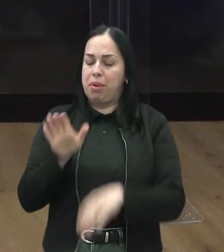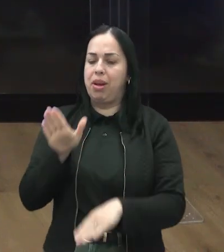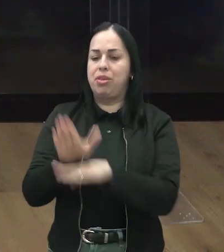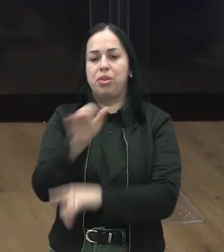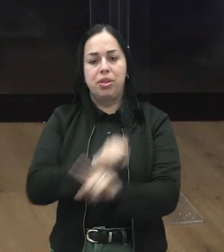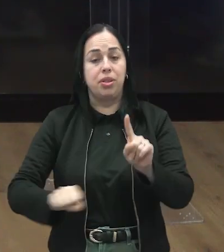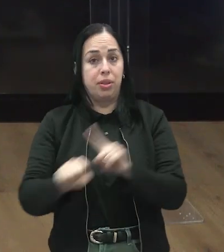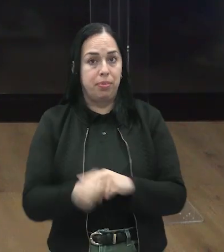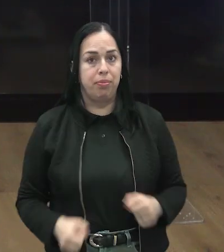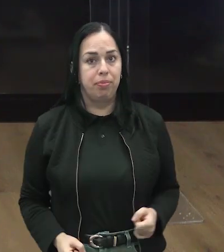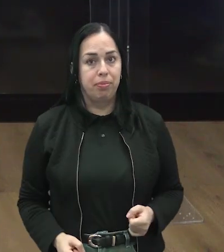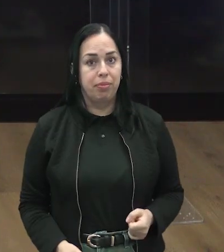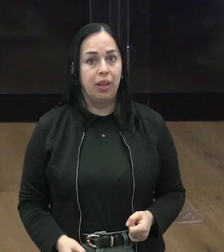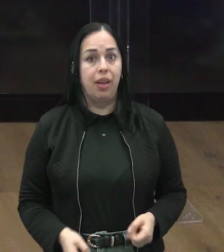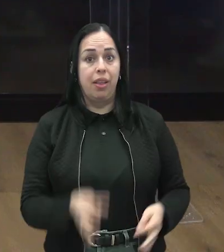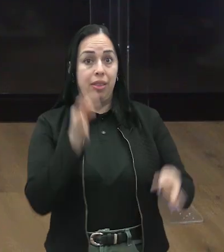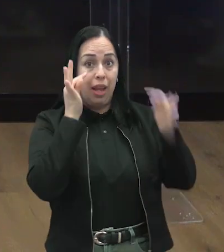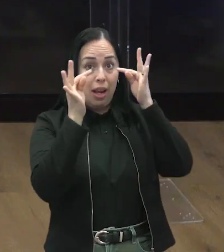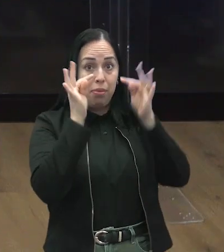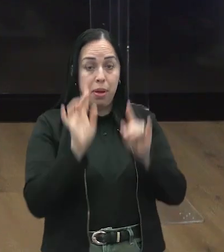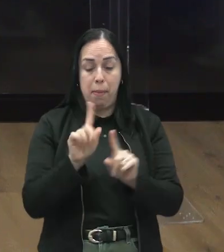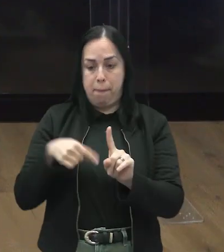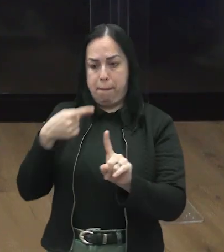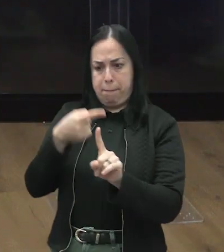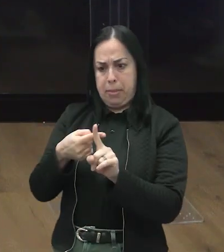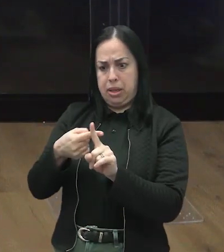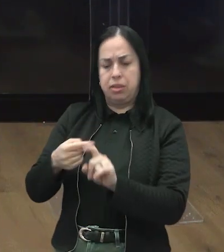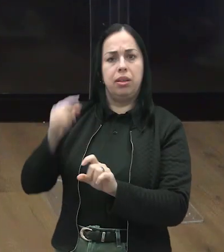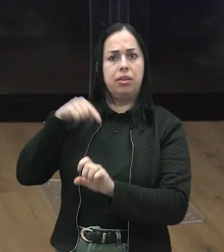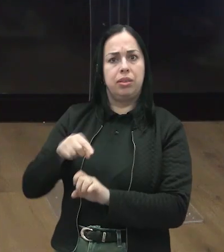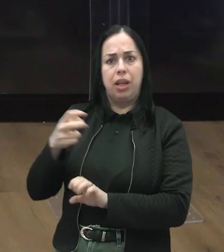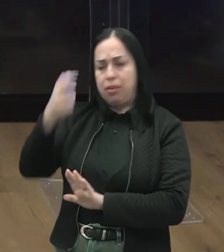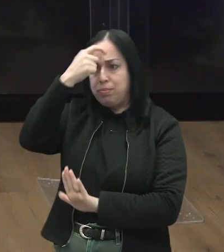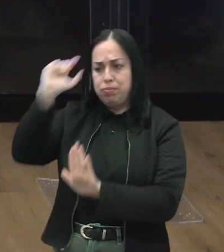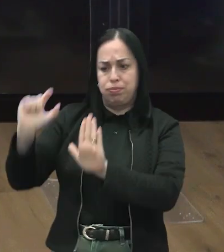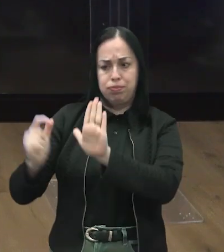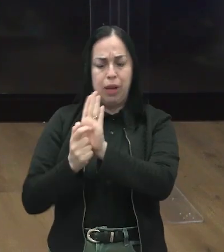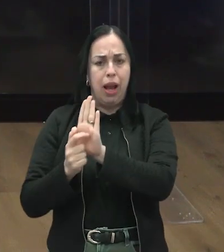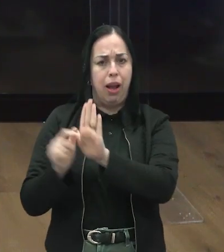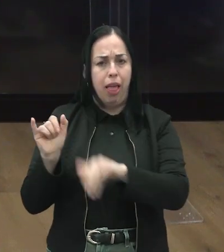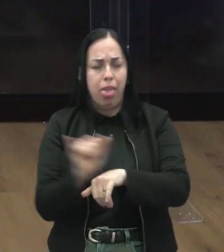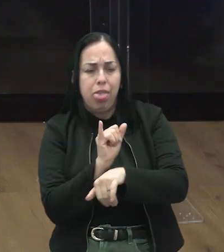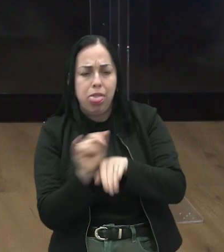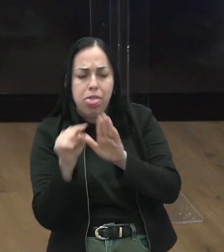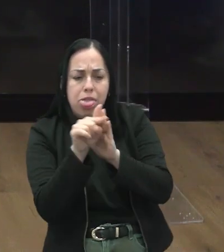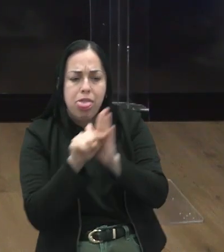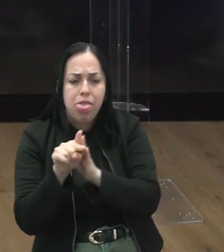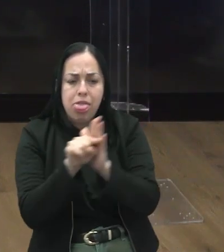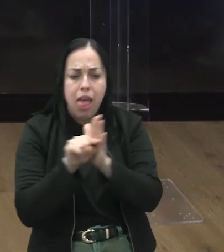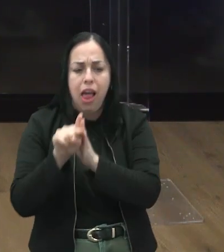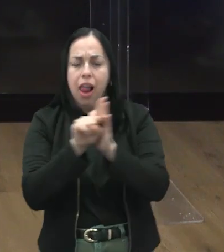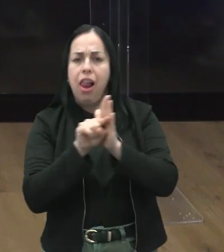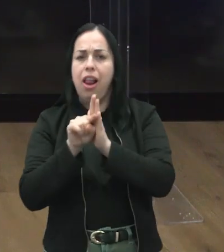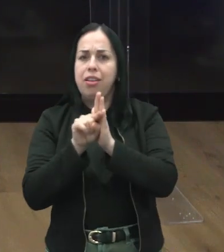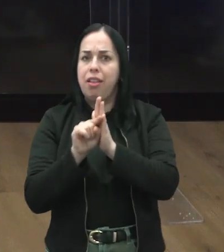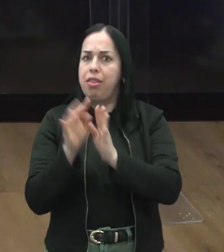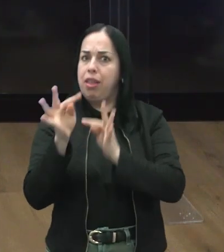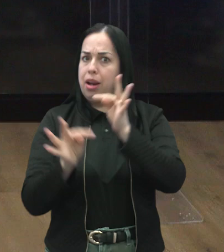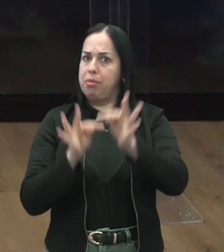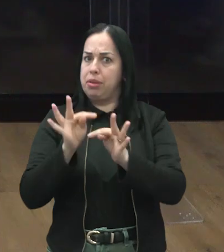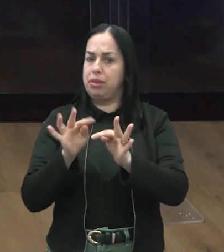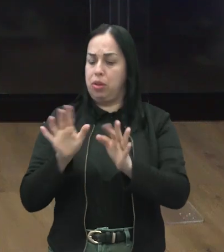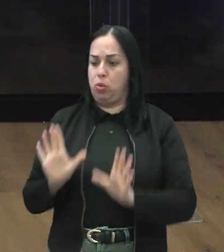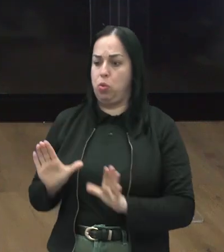de serviço. Terapia e inteligência artificial. O uso de ferramentas para buscar alívio emocional